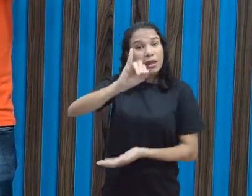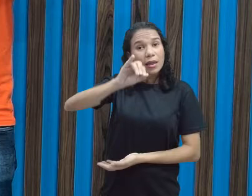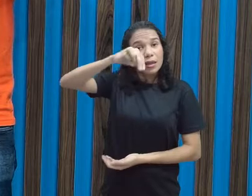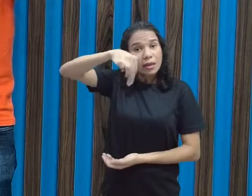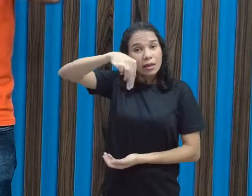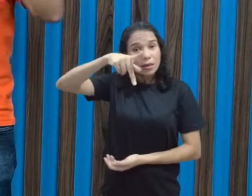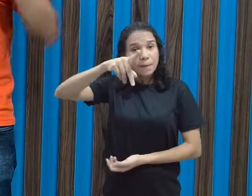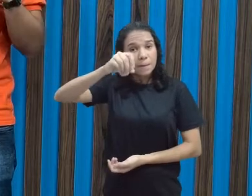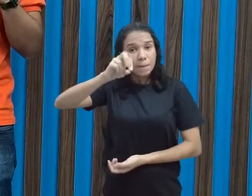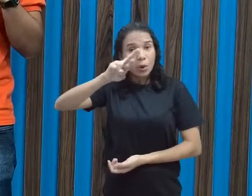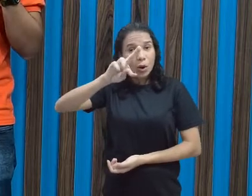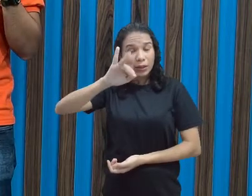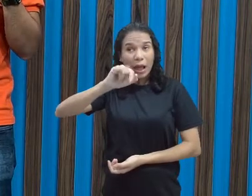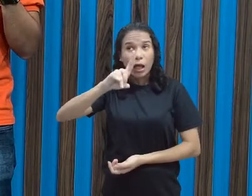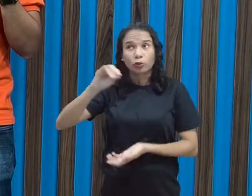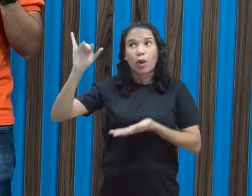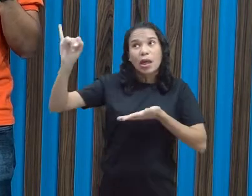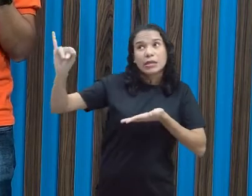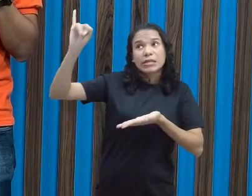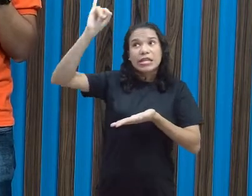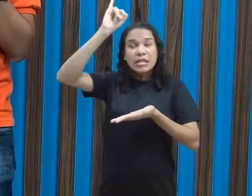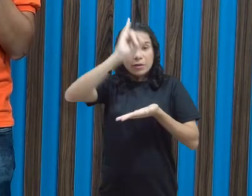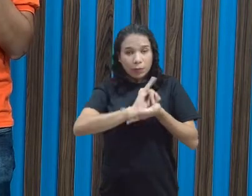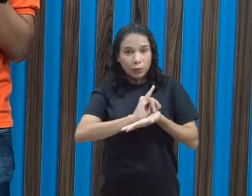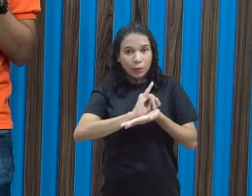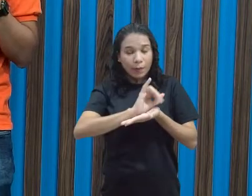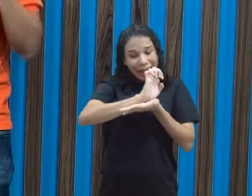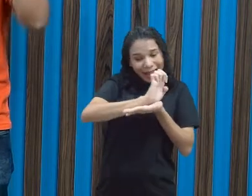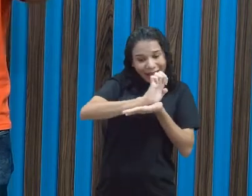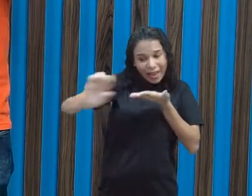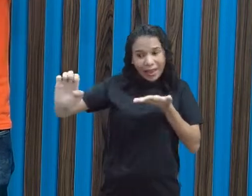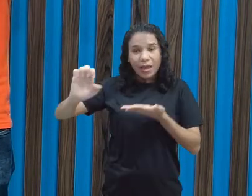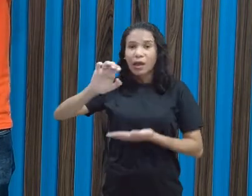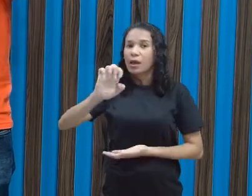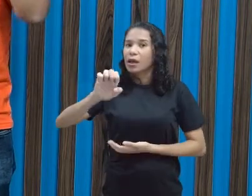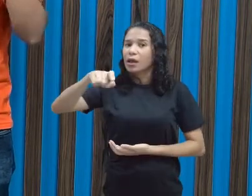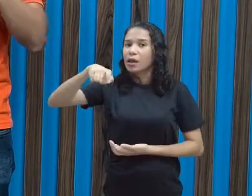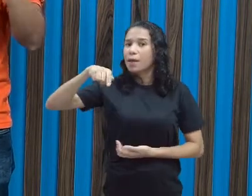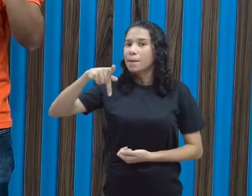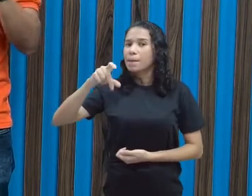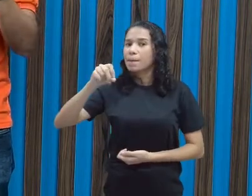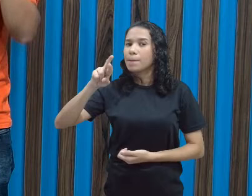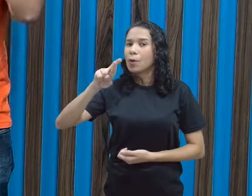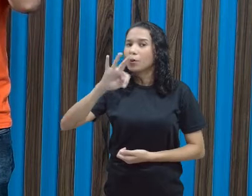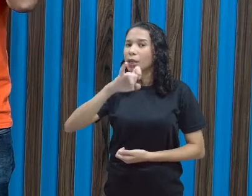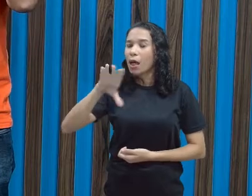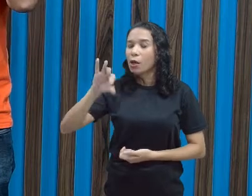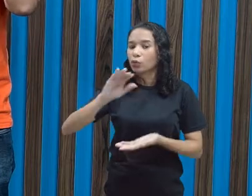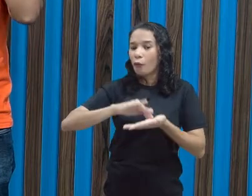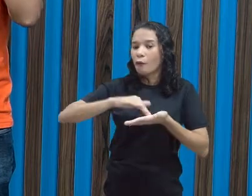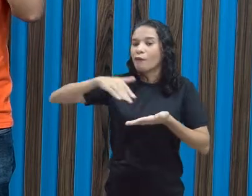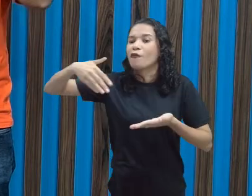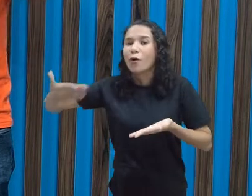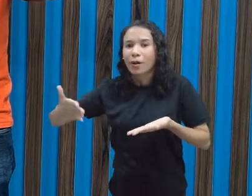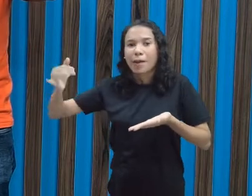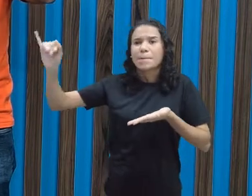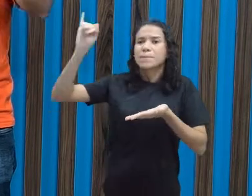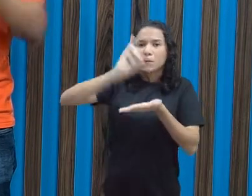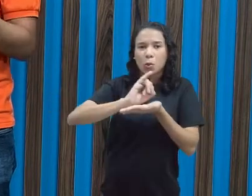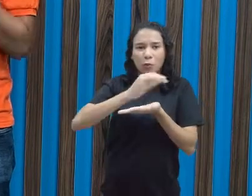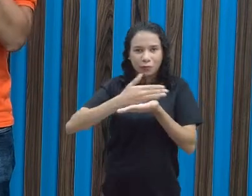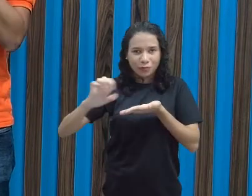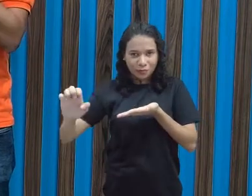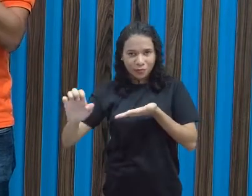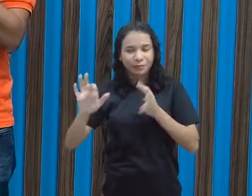fora para dentro do Brasil. Os produtos exportados vão de fora para dentro. Então nunca mais tenha dúvida, é só lembrar disso. Importação e